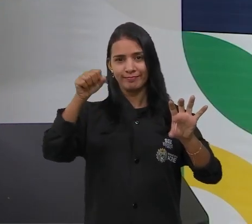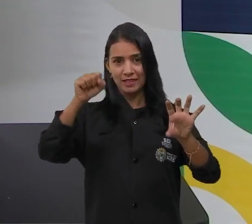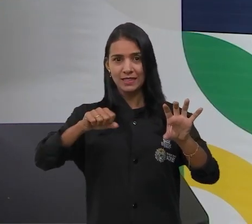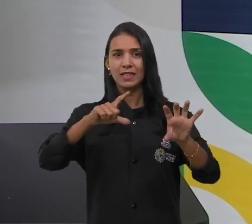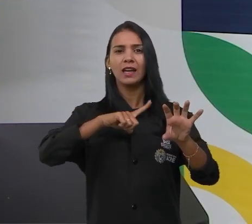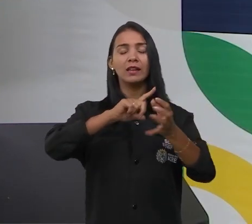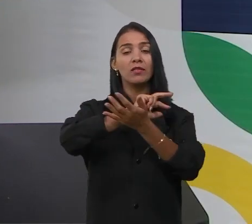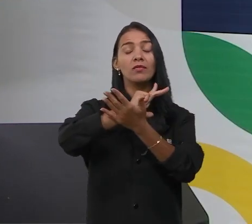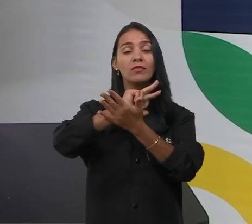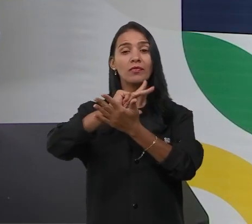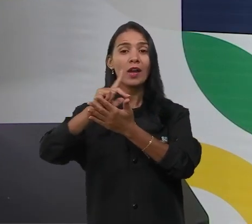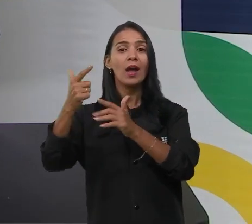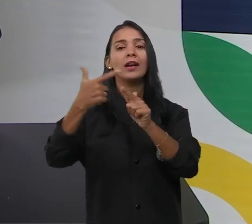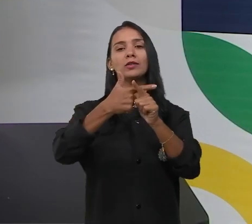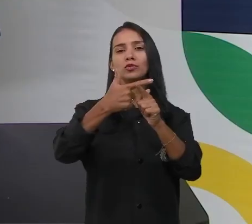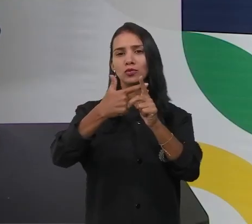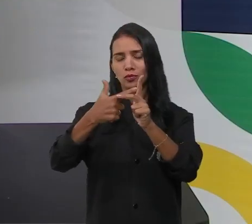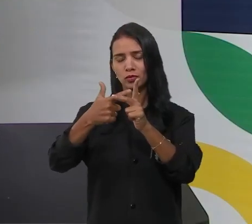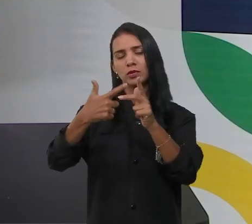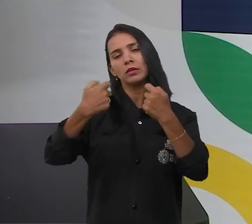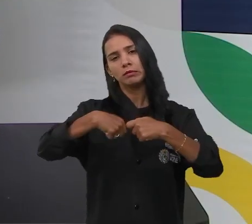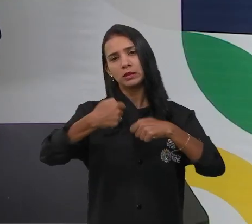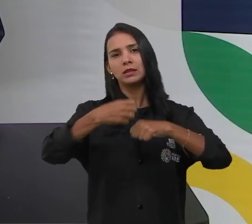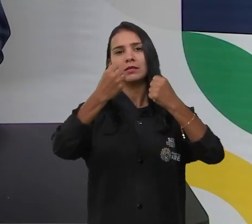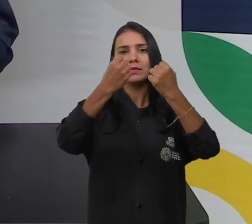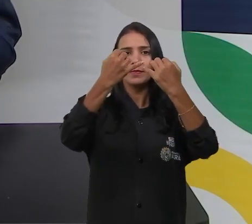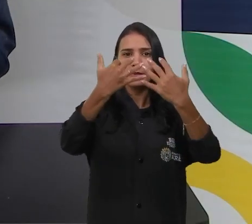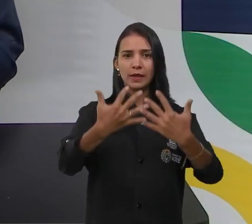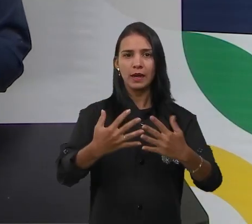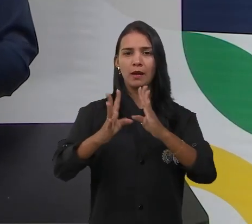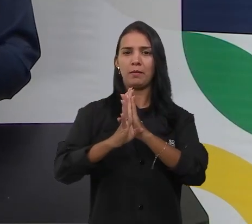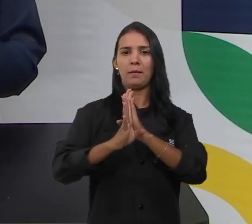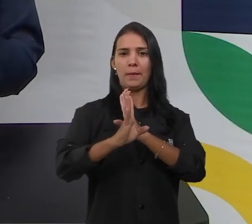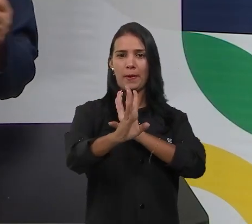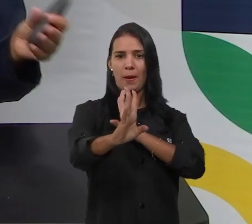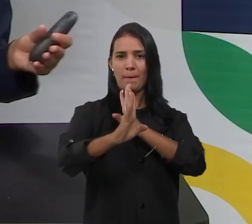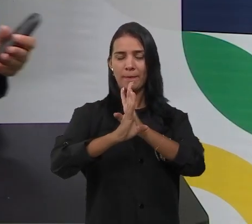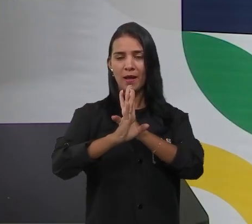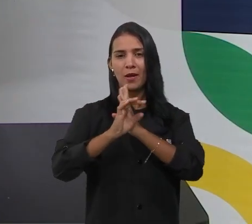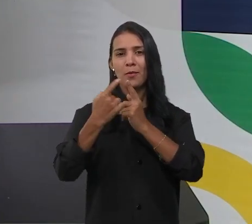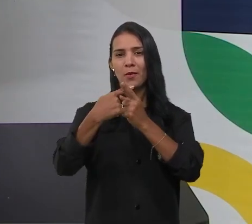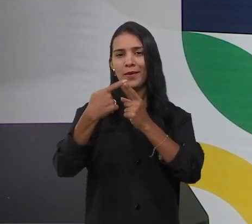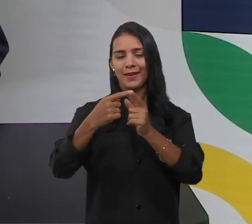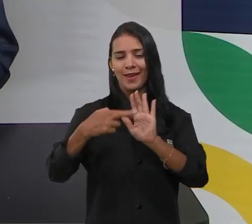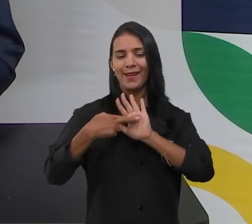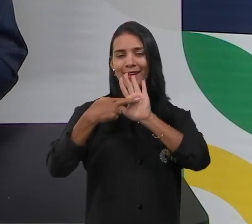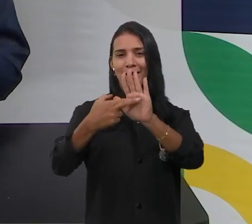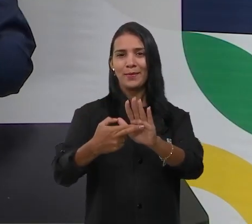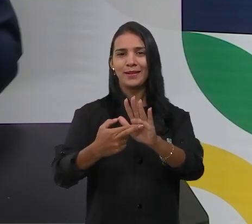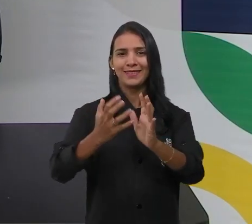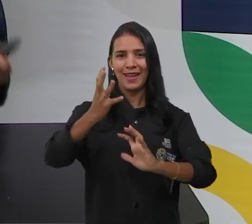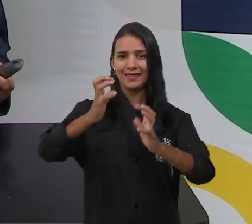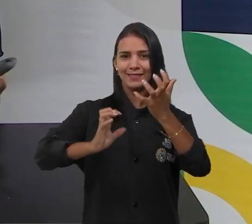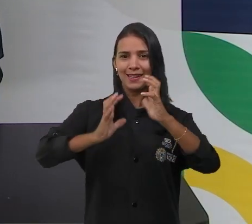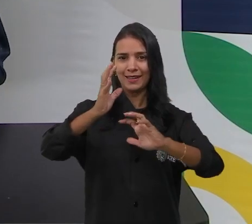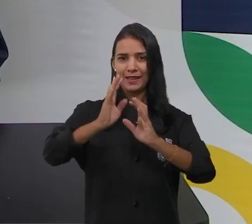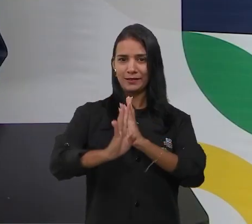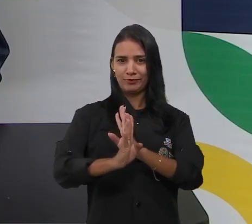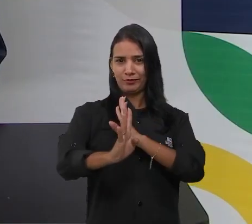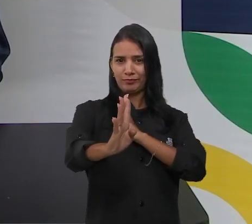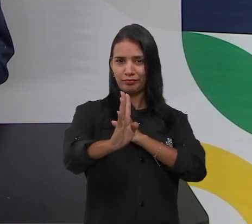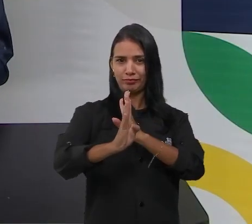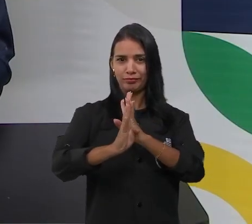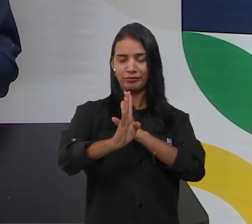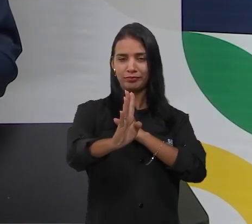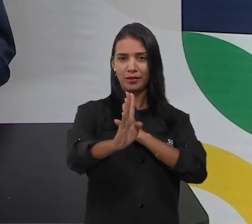precisamos abordar para entender por que o Muro de Berlim, ele simbolizava aí a Guerra Fria. Como vocês sabem,